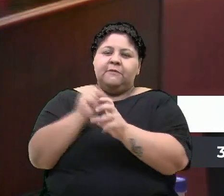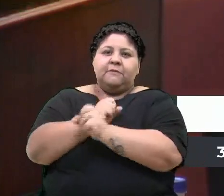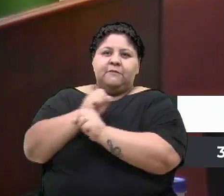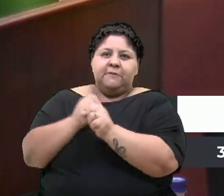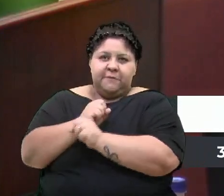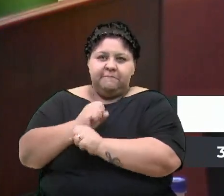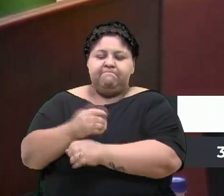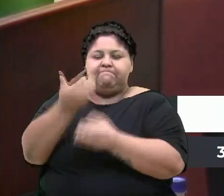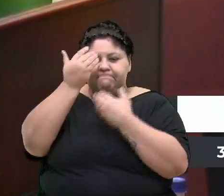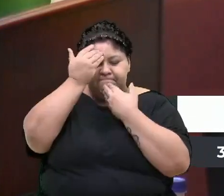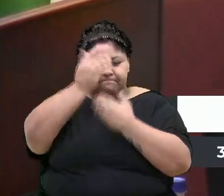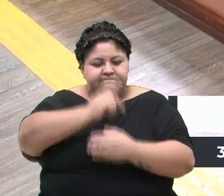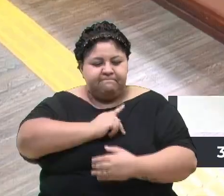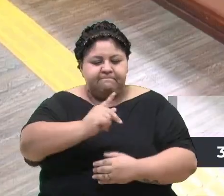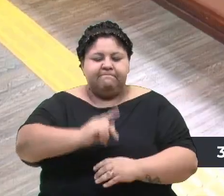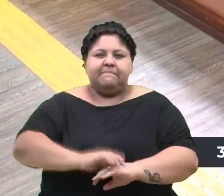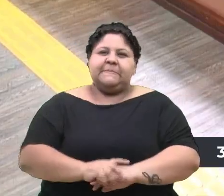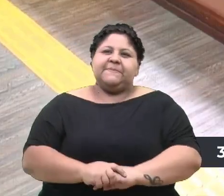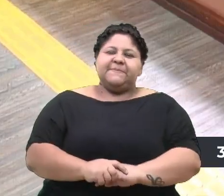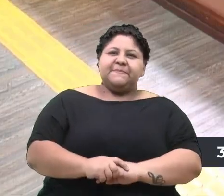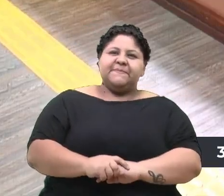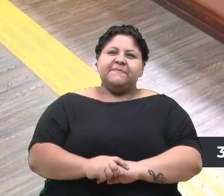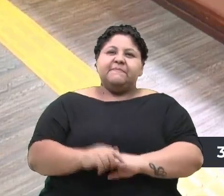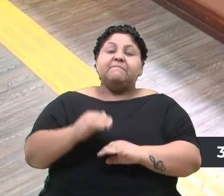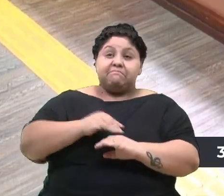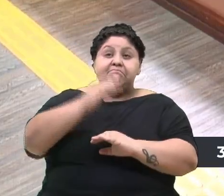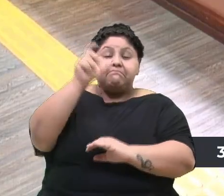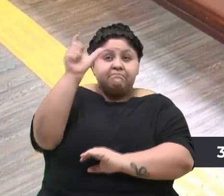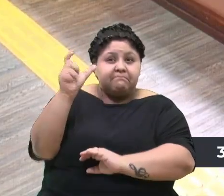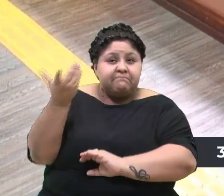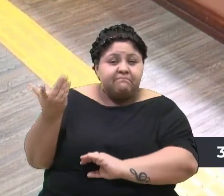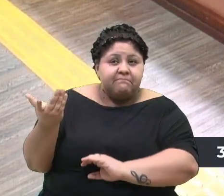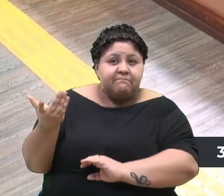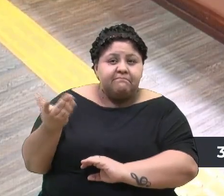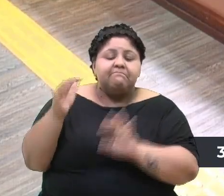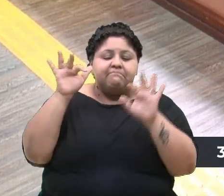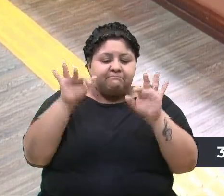Garante. Obrigada, presidente. Obrigado. Mais alguém? Encerradas as pequenas comunicações.